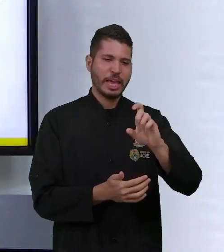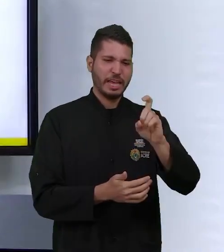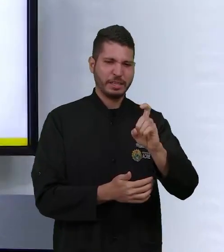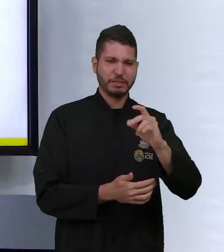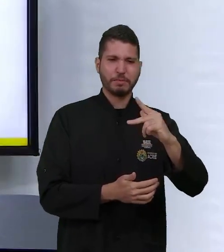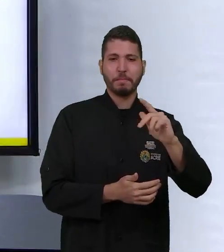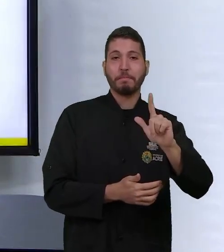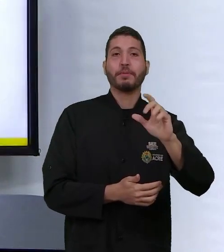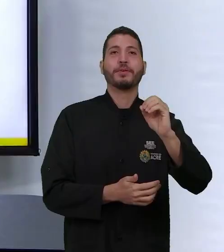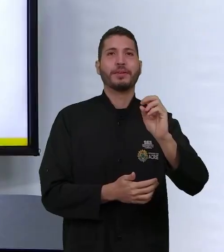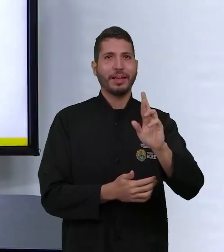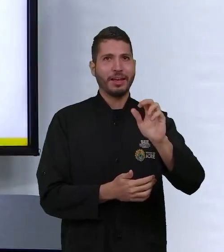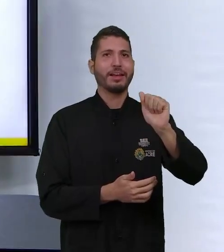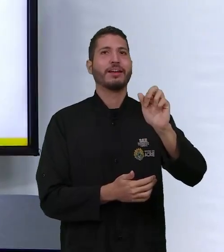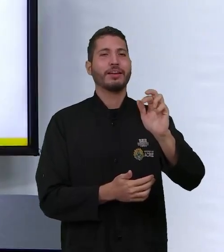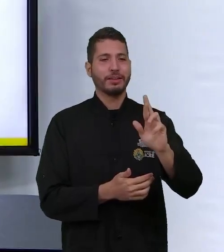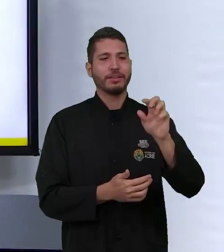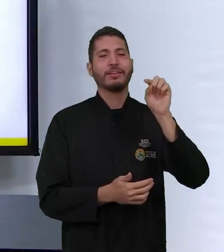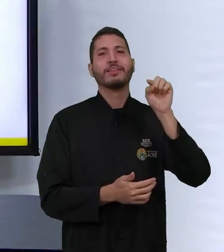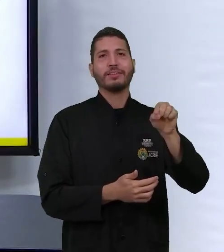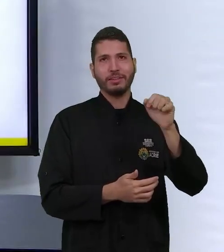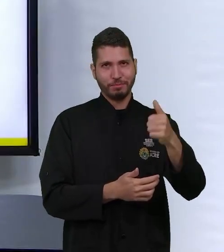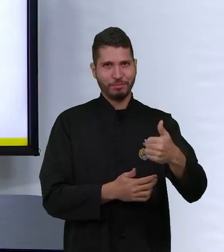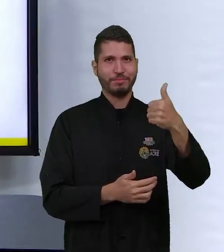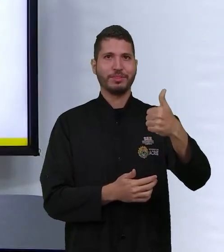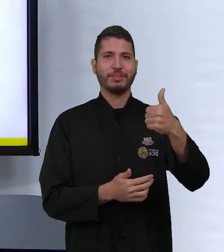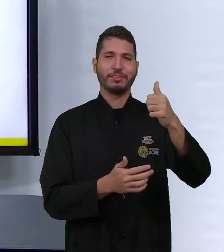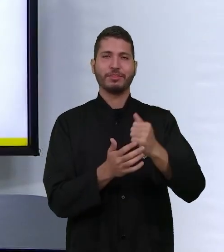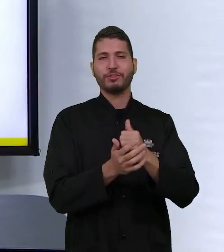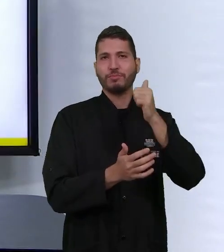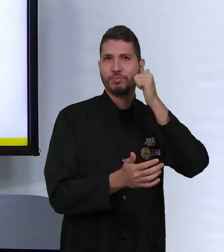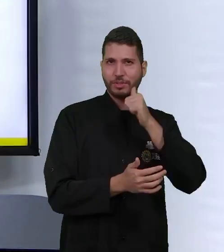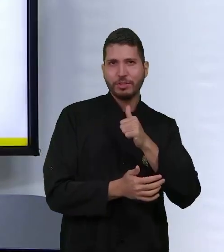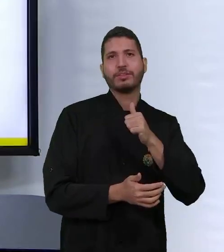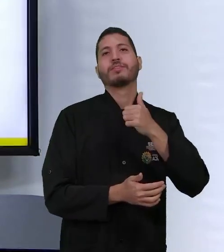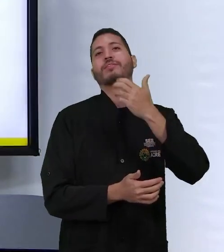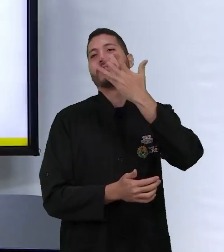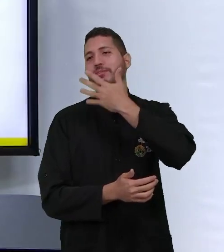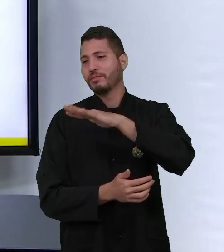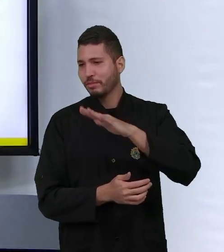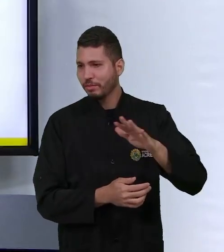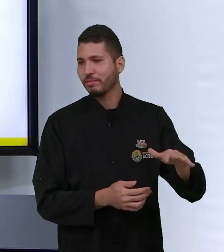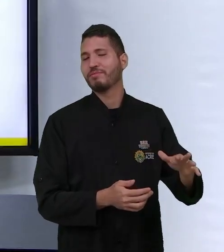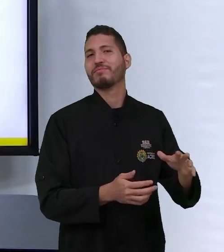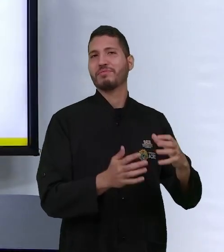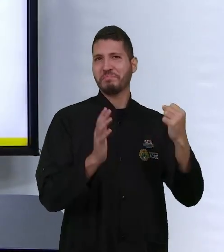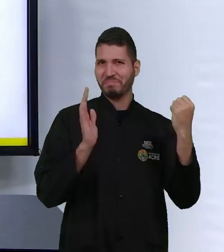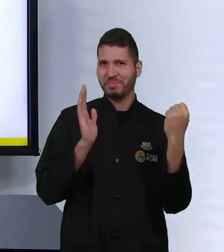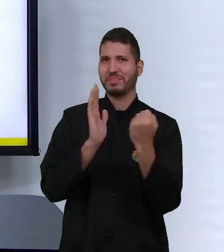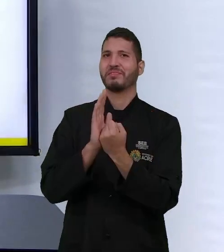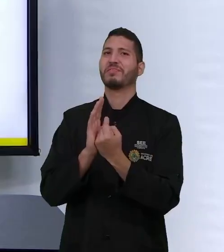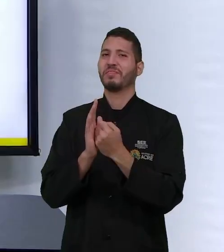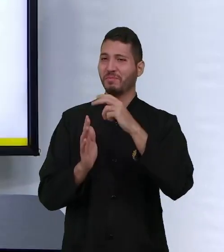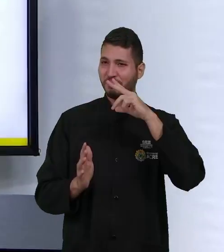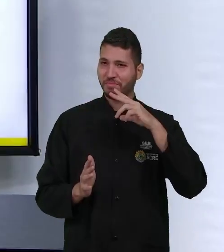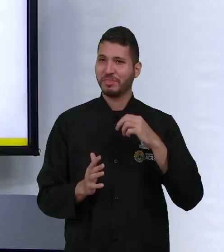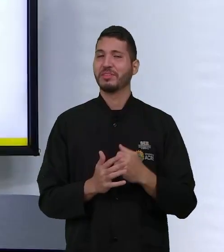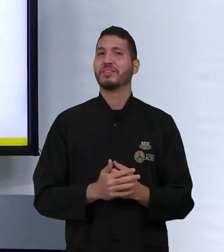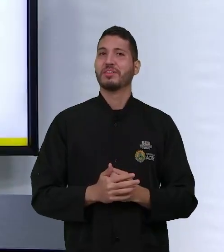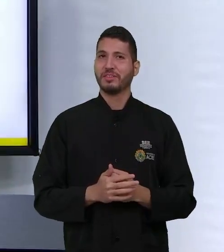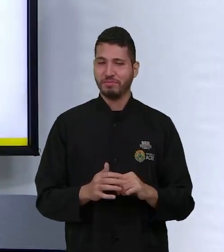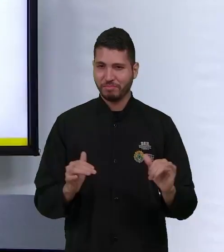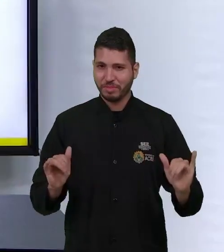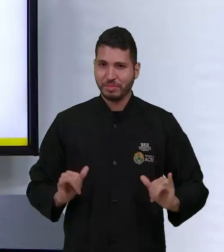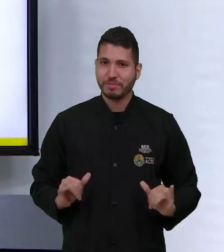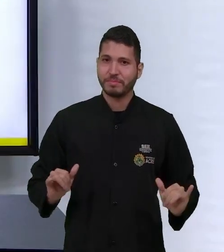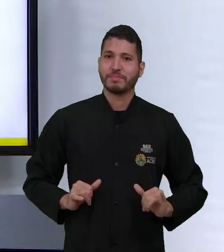mulheres e de crianças na primeira Revolução Industrial foi muito intensa, foi muito forte. As crianças eram utilizadas para colher a